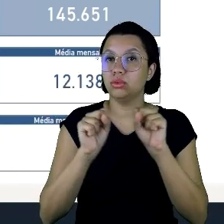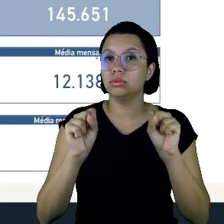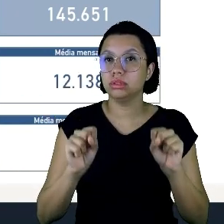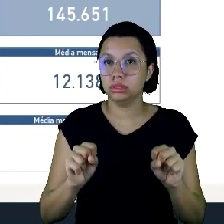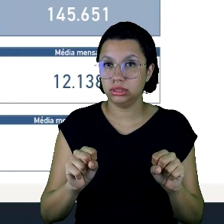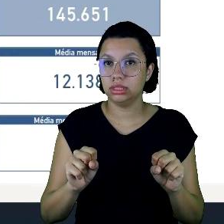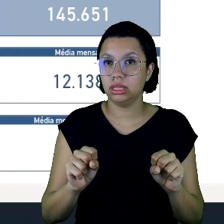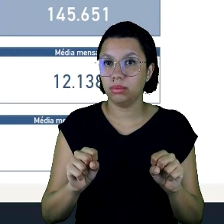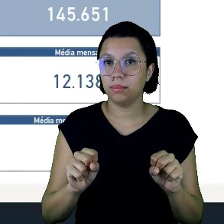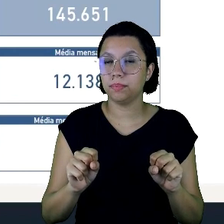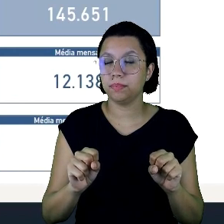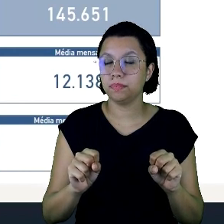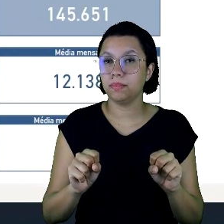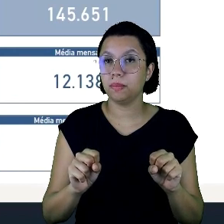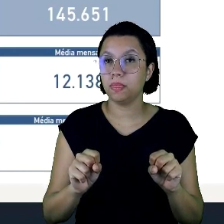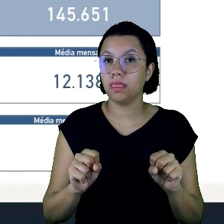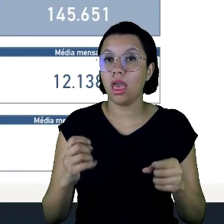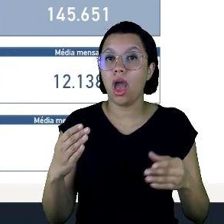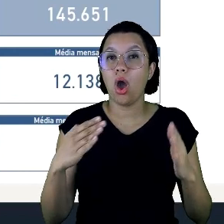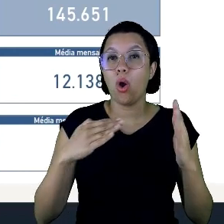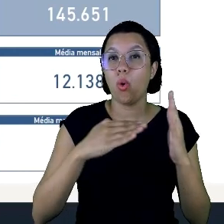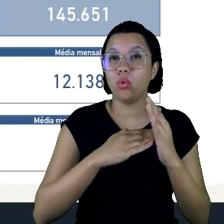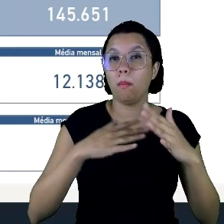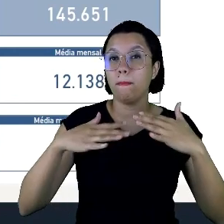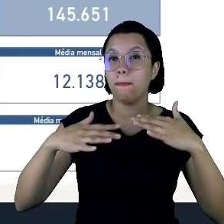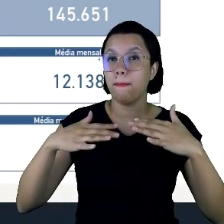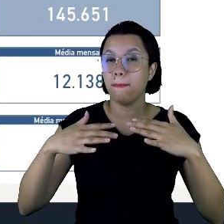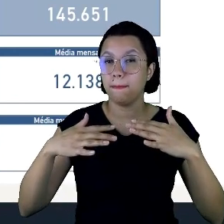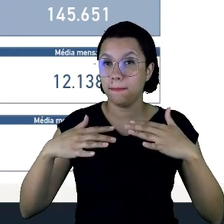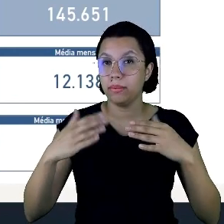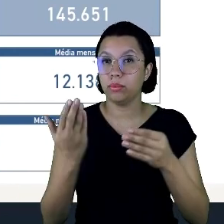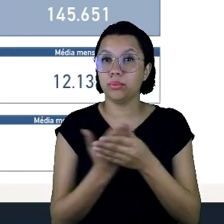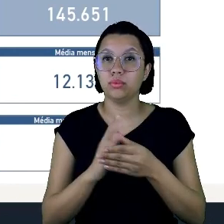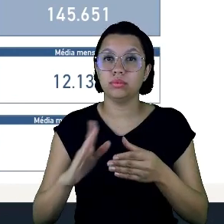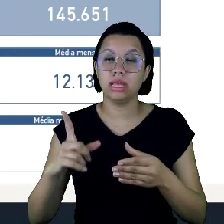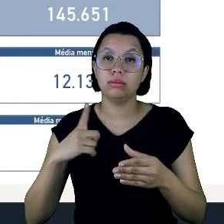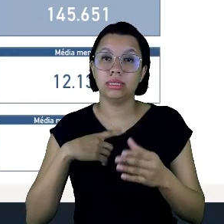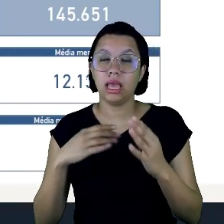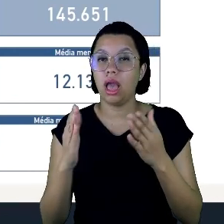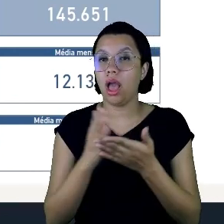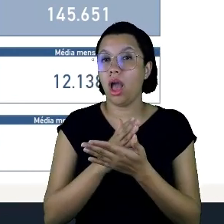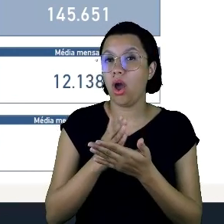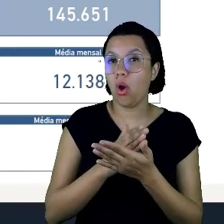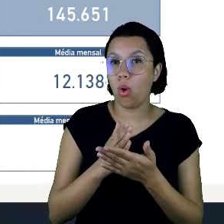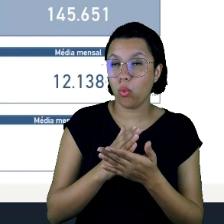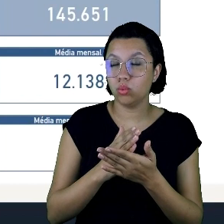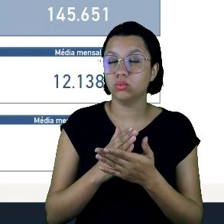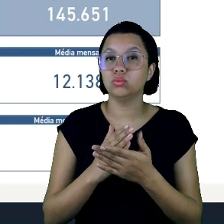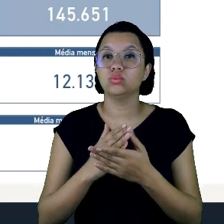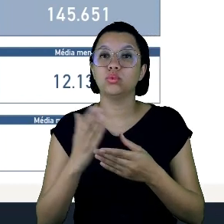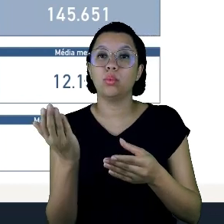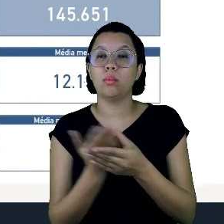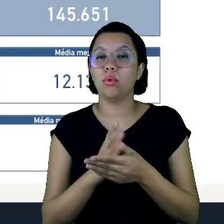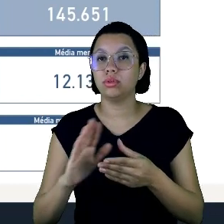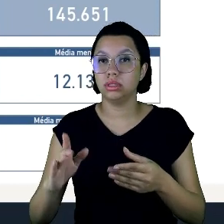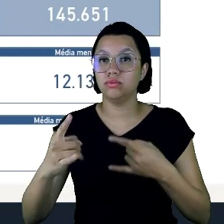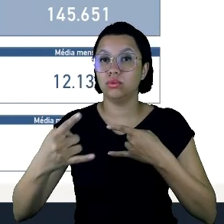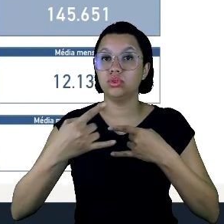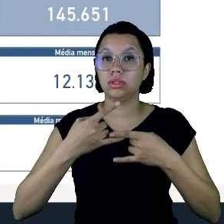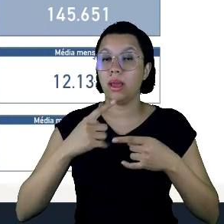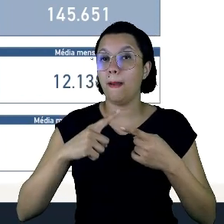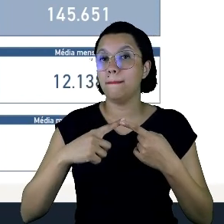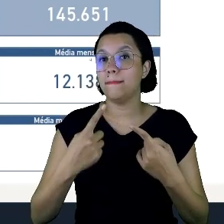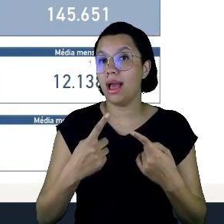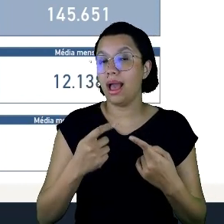o sistema que o processo recebeu a última movimentação processual. Então, tem alguns processos que foram digitalizados, mas ainda